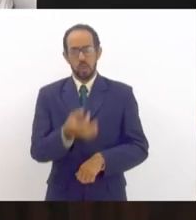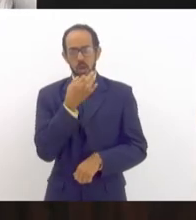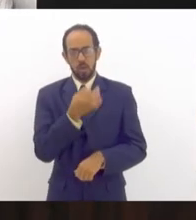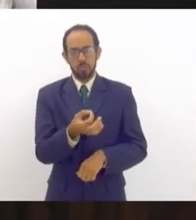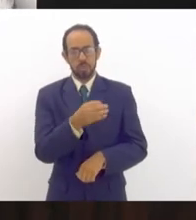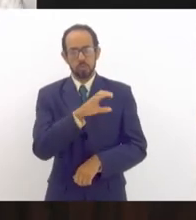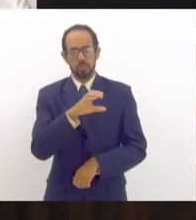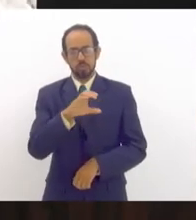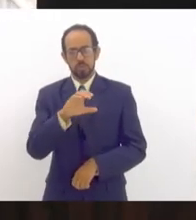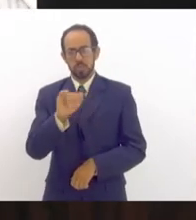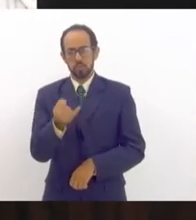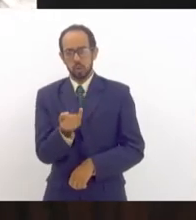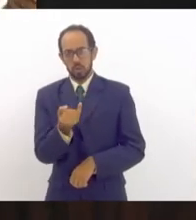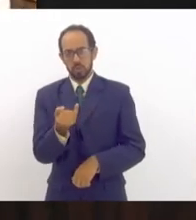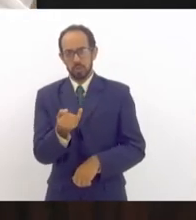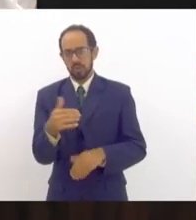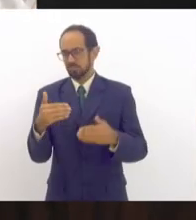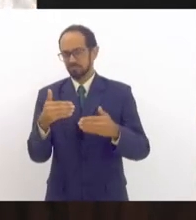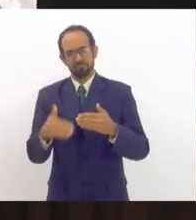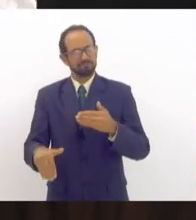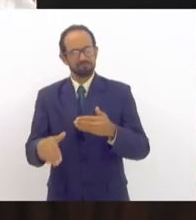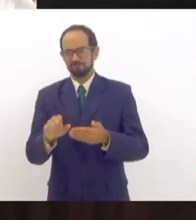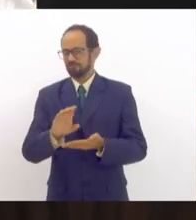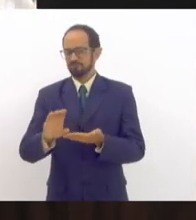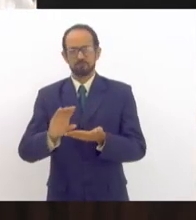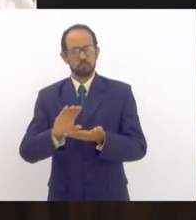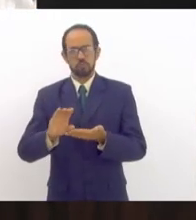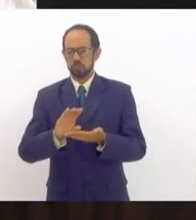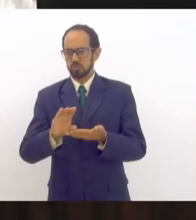Constituição de Justiça pela inconstitucionalidade